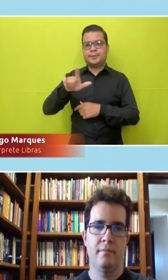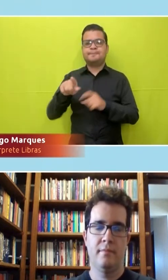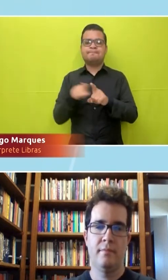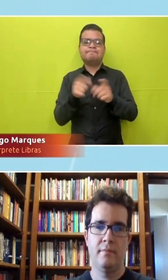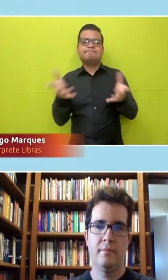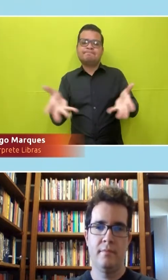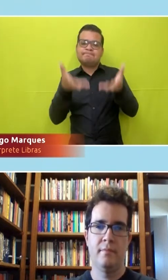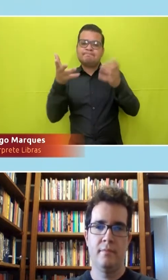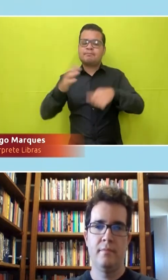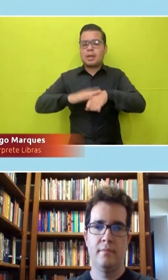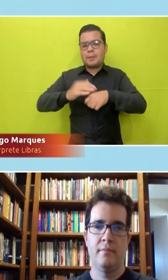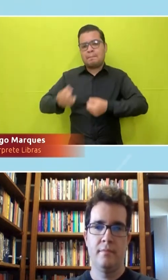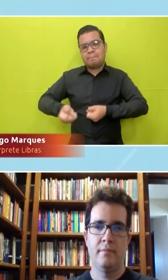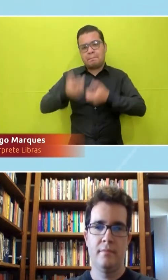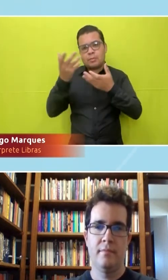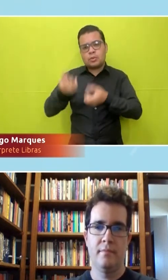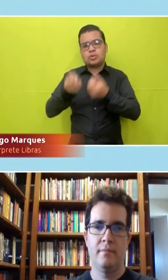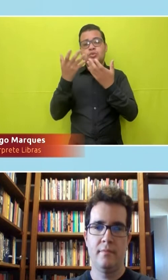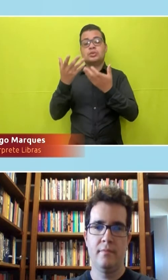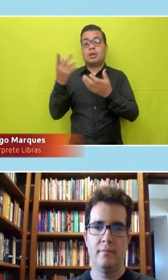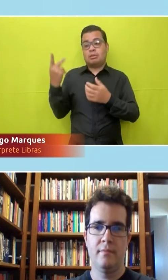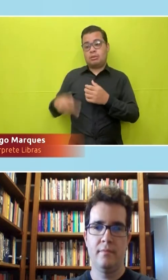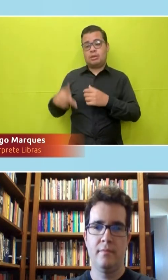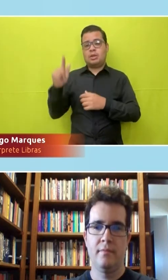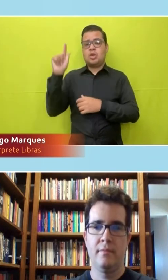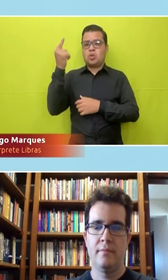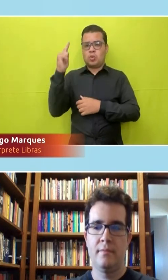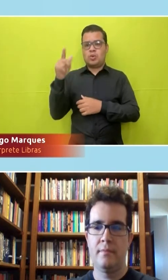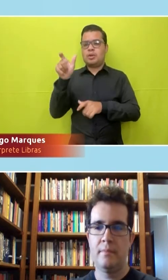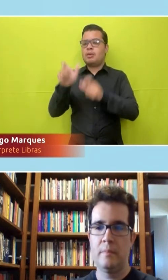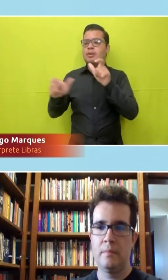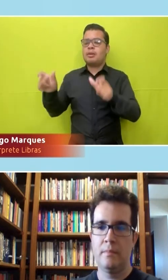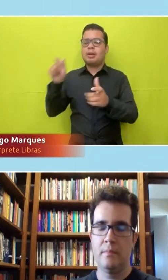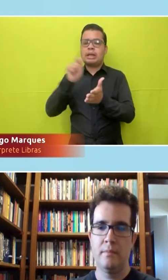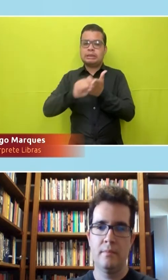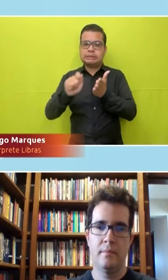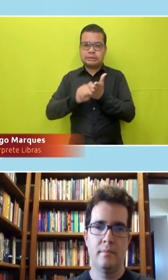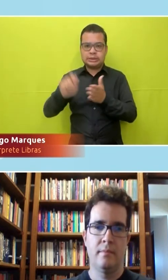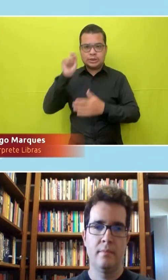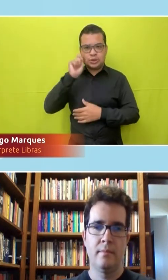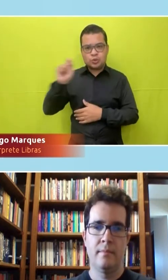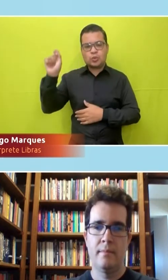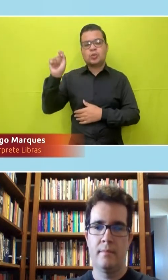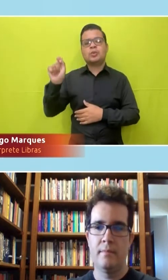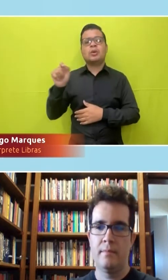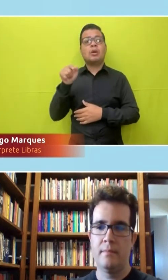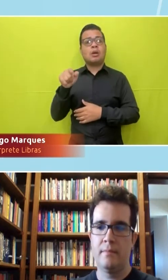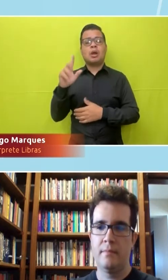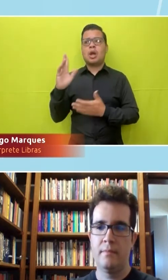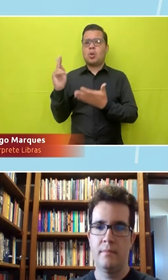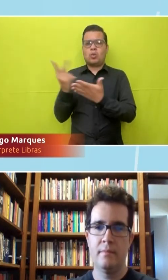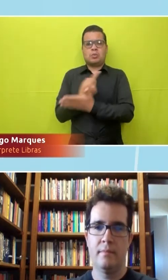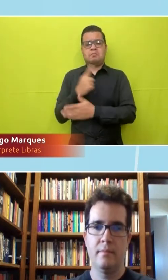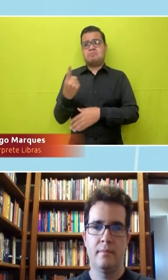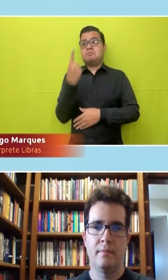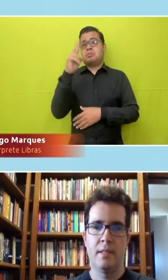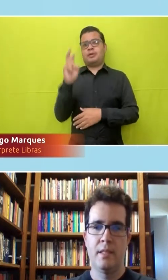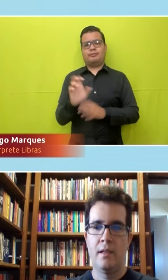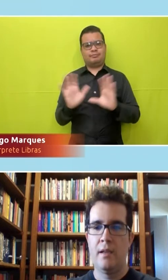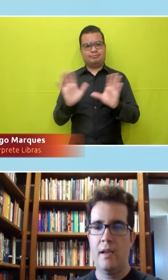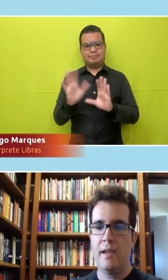à produção de escritores goianos, como é que ele aconteceu? E não é a primeira vez, né, que vocês realizam esse tipo de